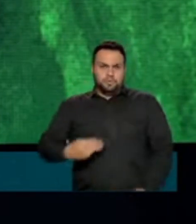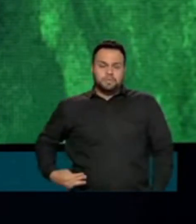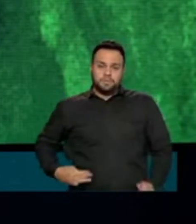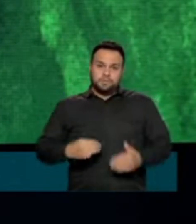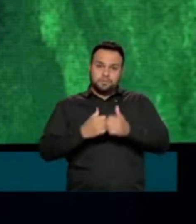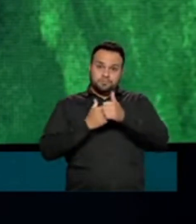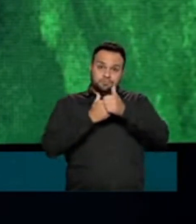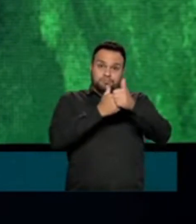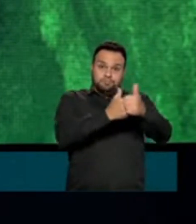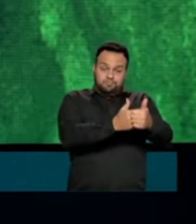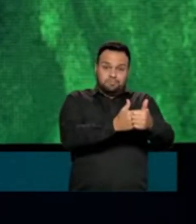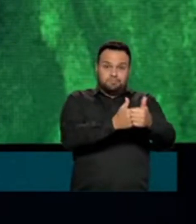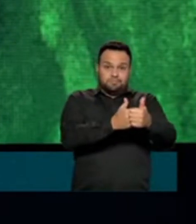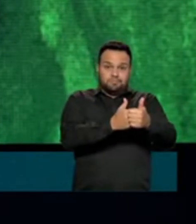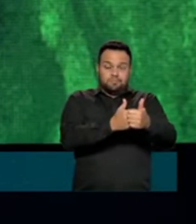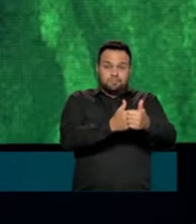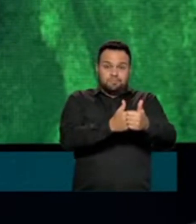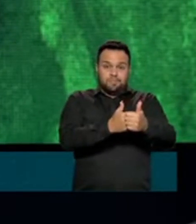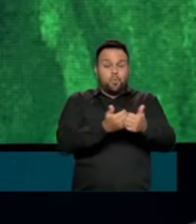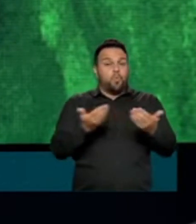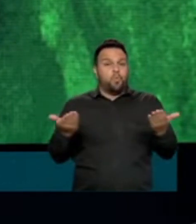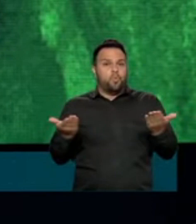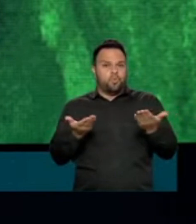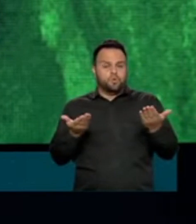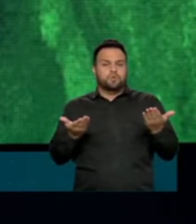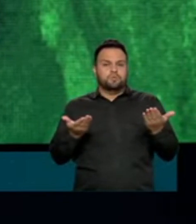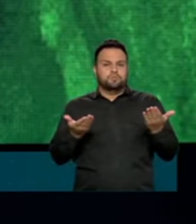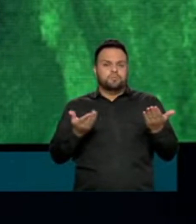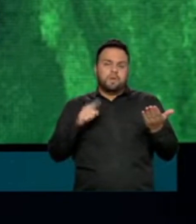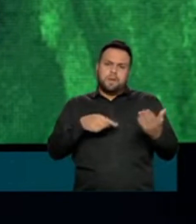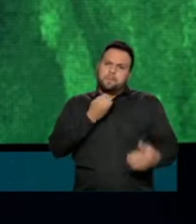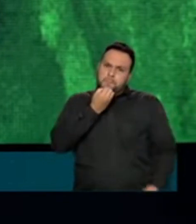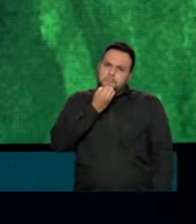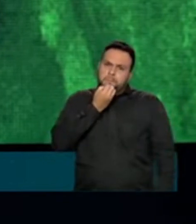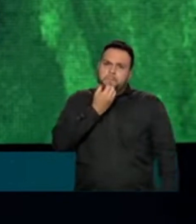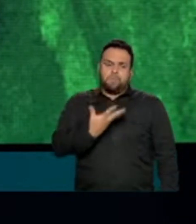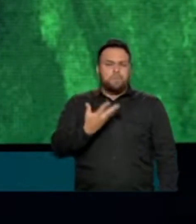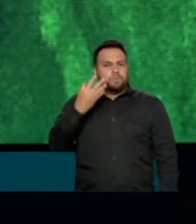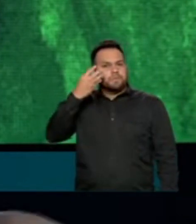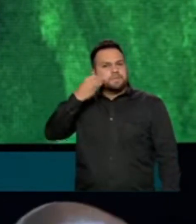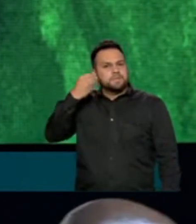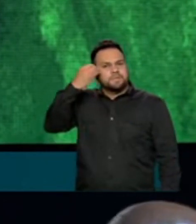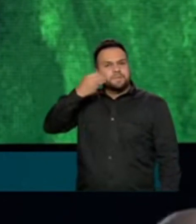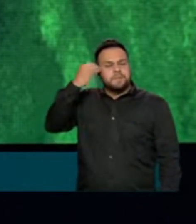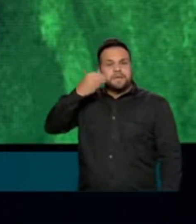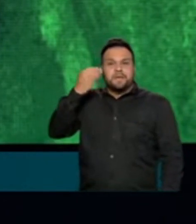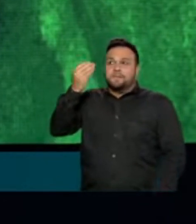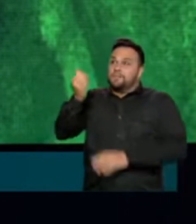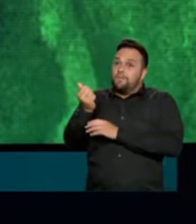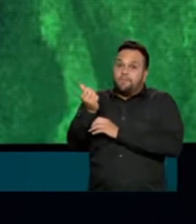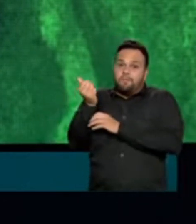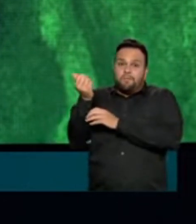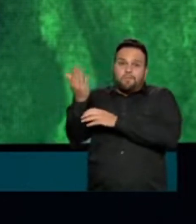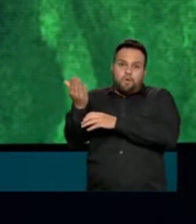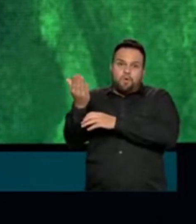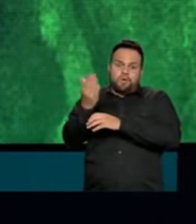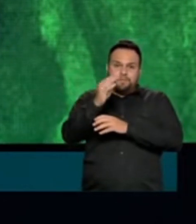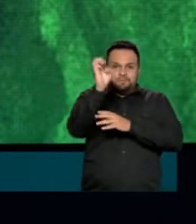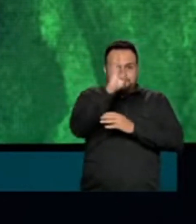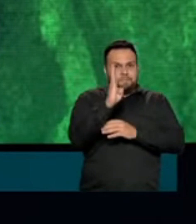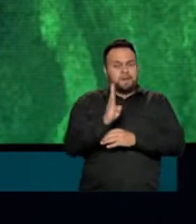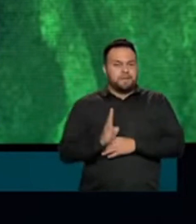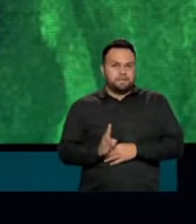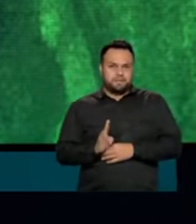que me acompanham. Isso é muito bom. Essa experiência de fora do Brasil é muito